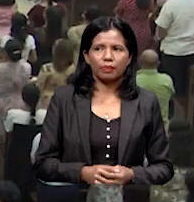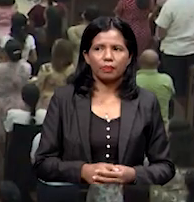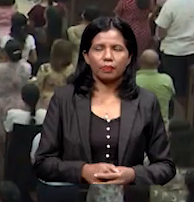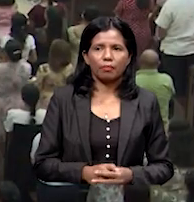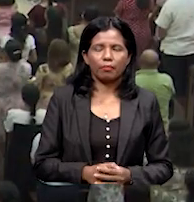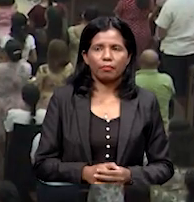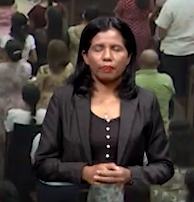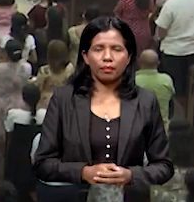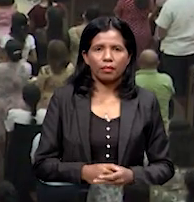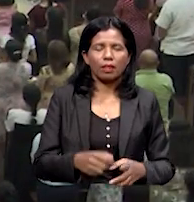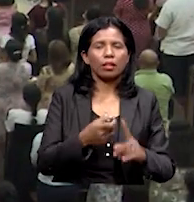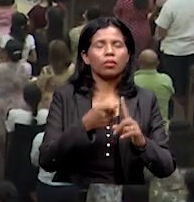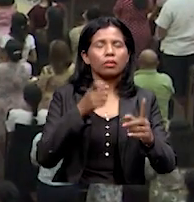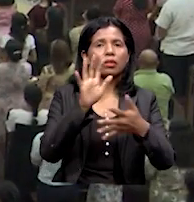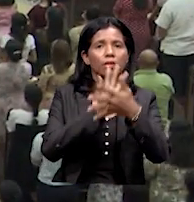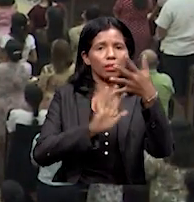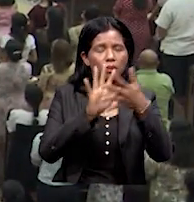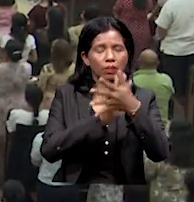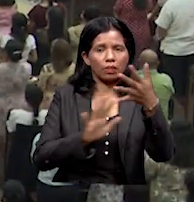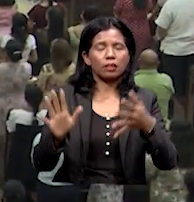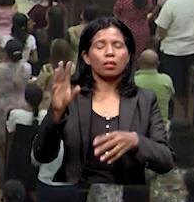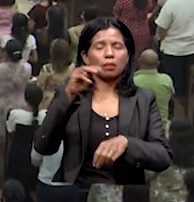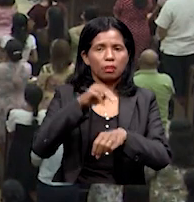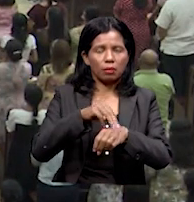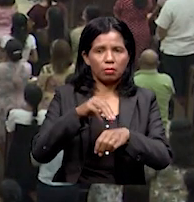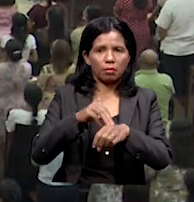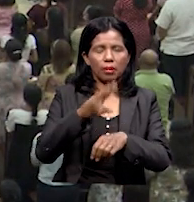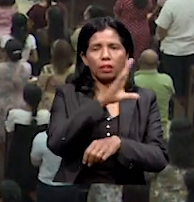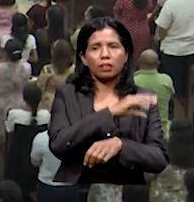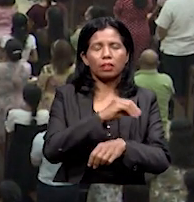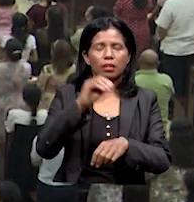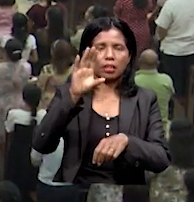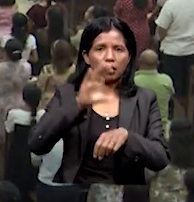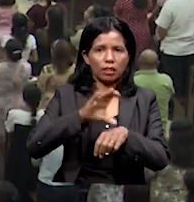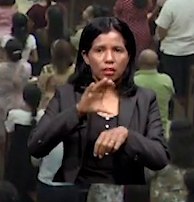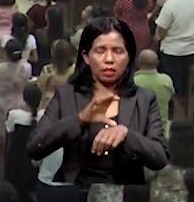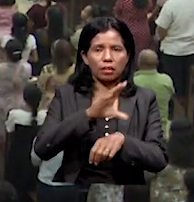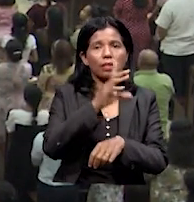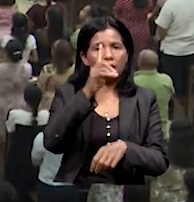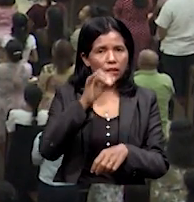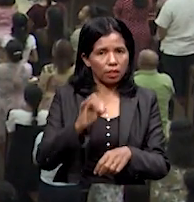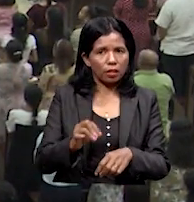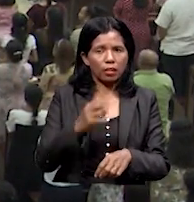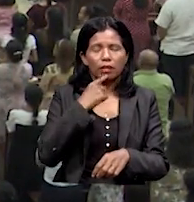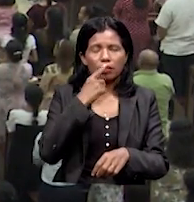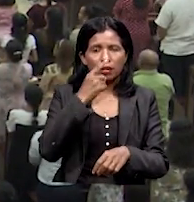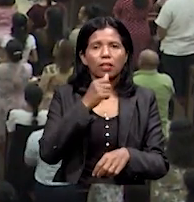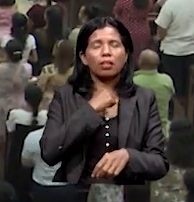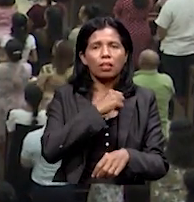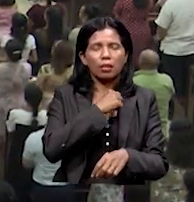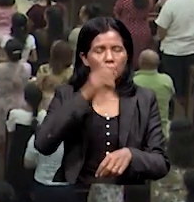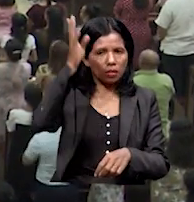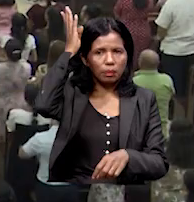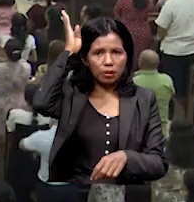Di husi celebração Missa Kalang Natal e a Paróquia Maria Imaculada Conceição Catedral de Didi, Dom Virgilio Cardeal do Carmo da